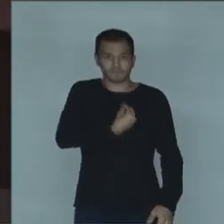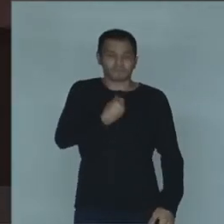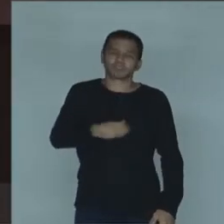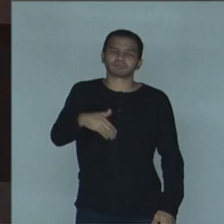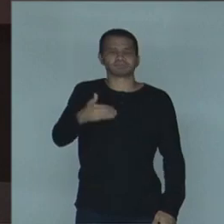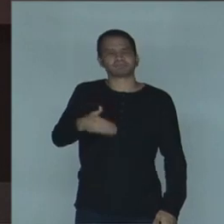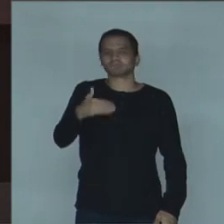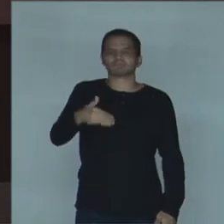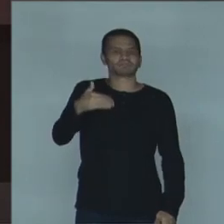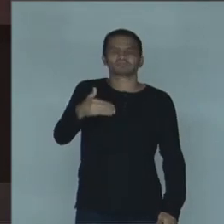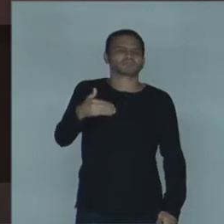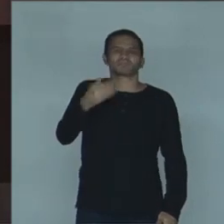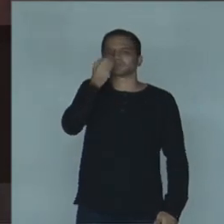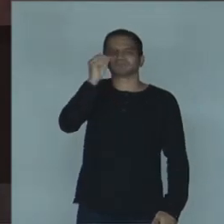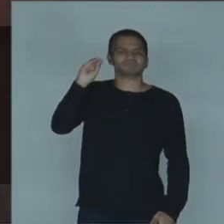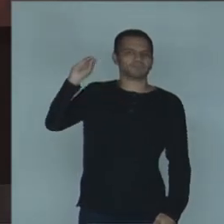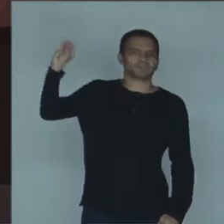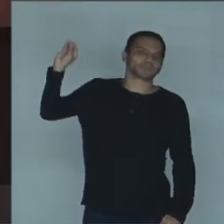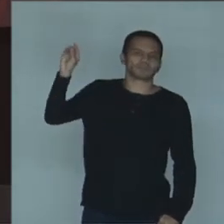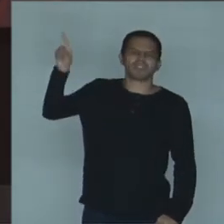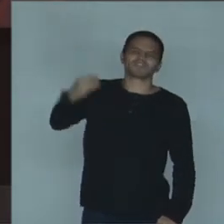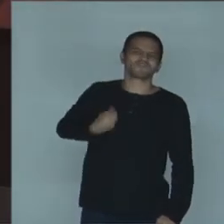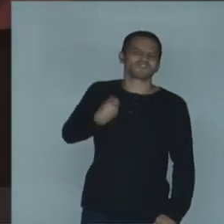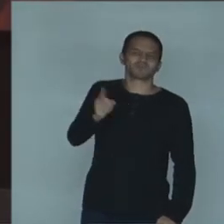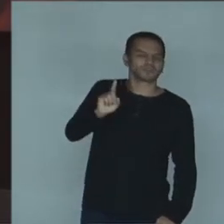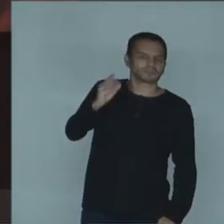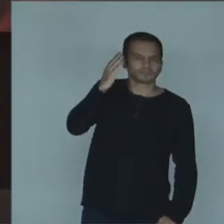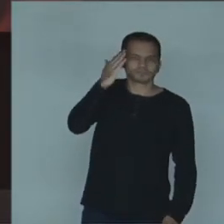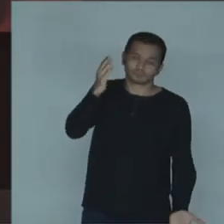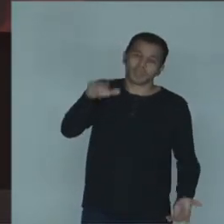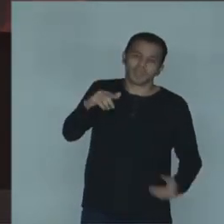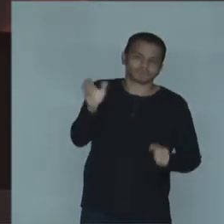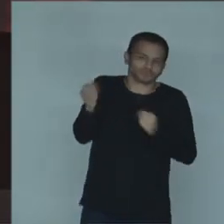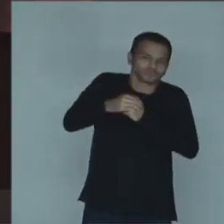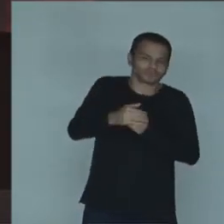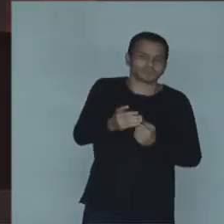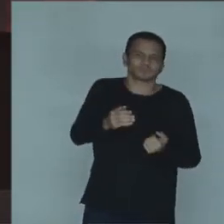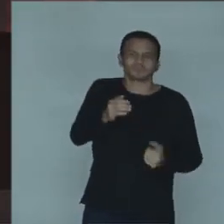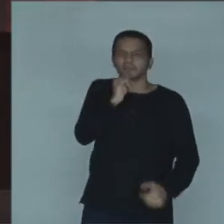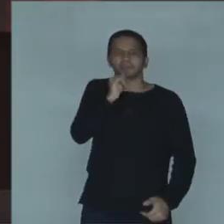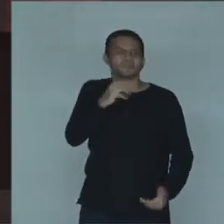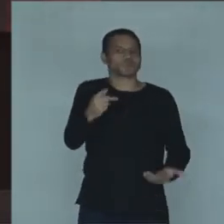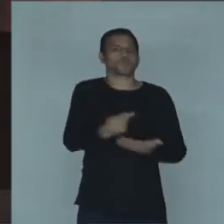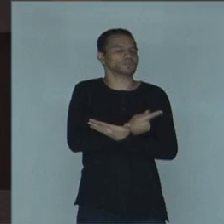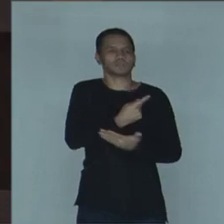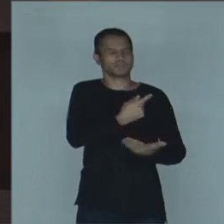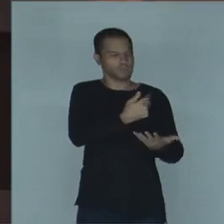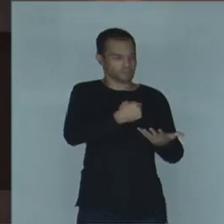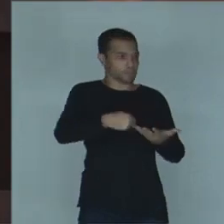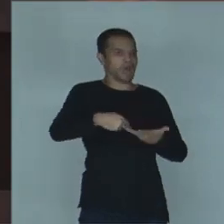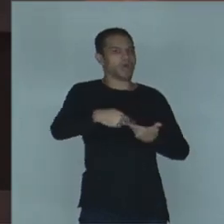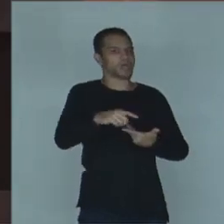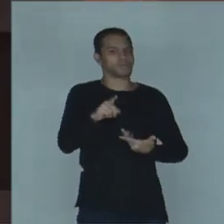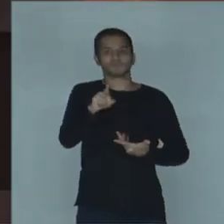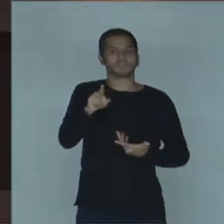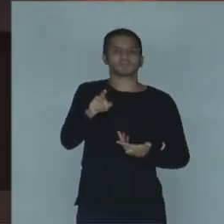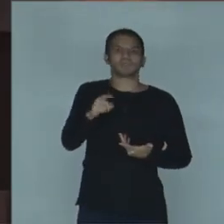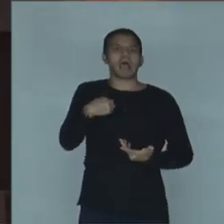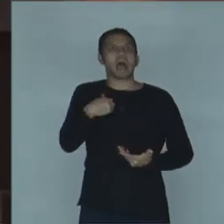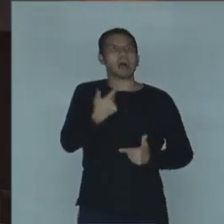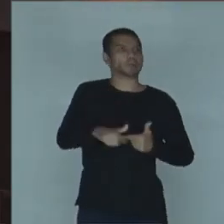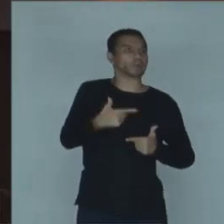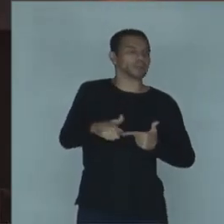se reportar a ele apenas quando algum Ofício religioso Isto é se reportar a ele apenas do discurso